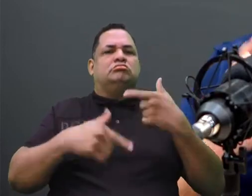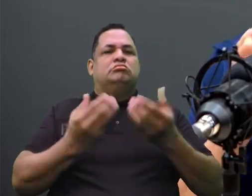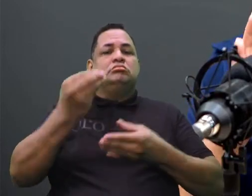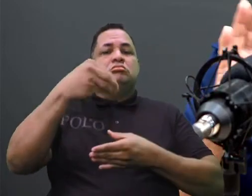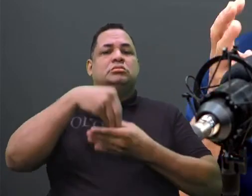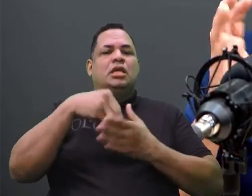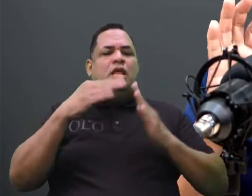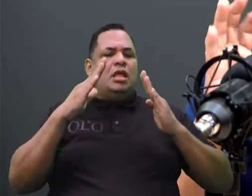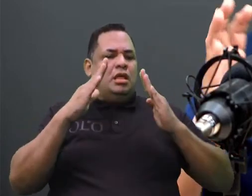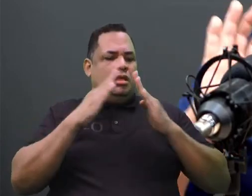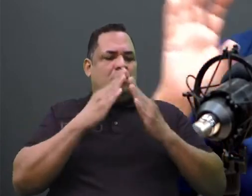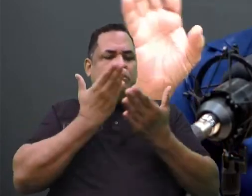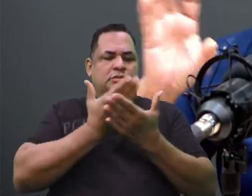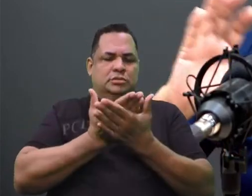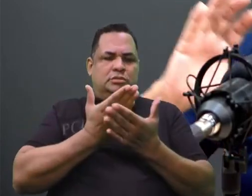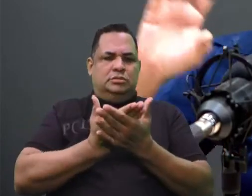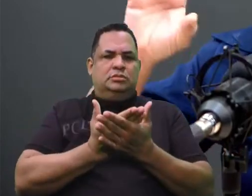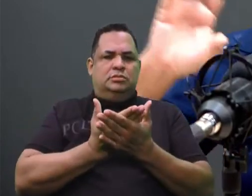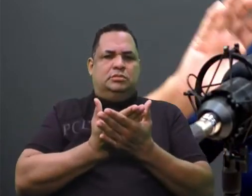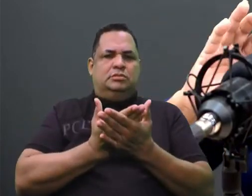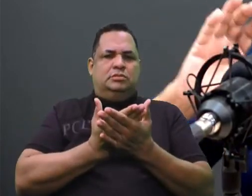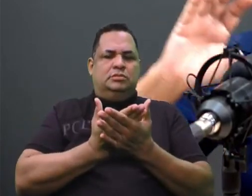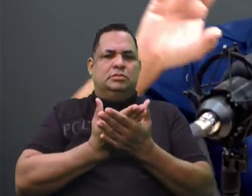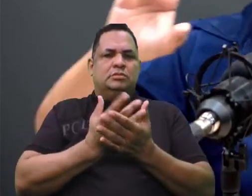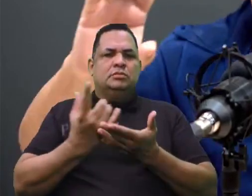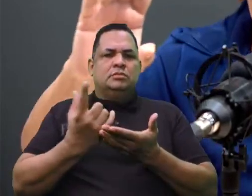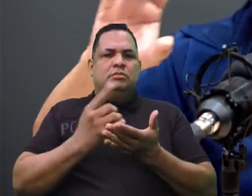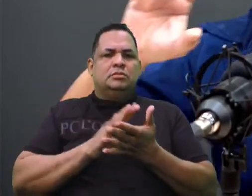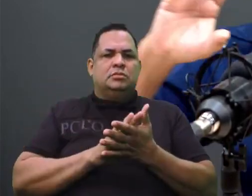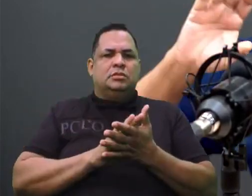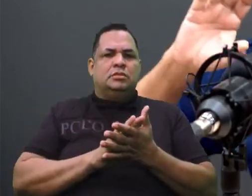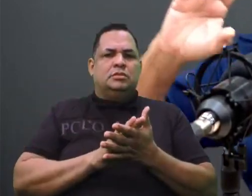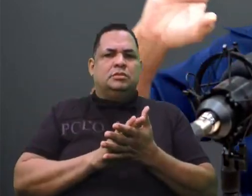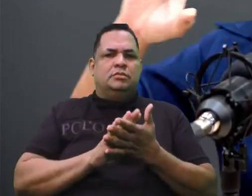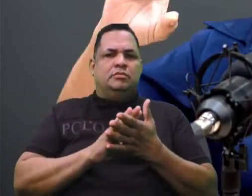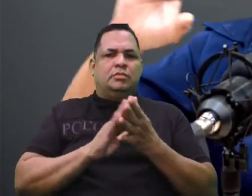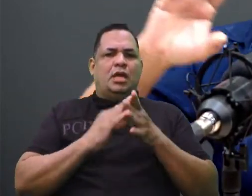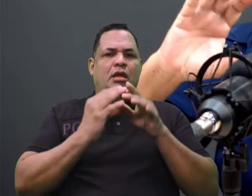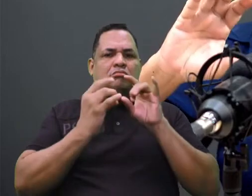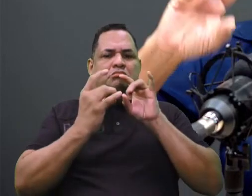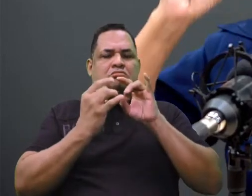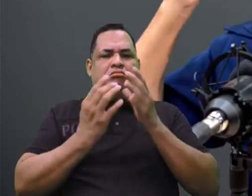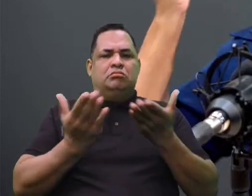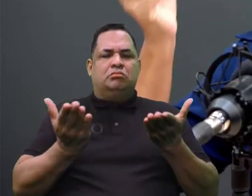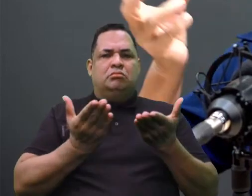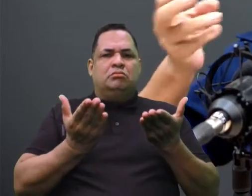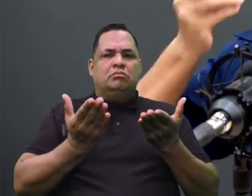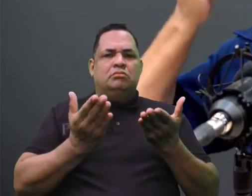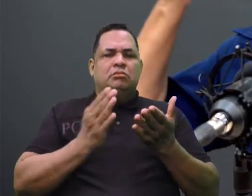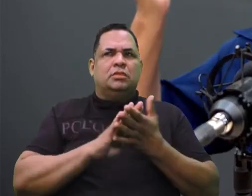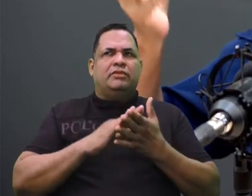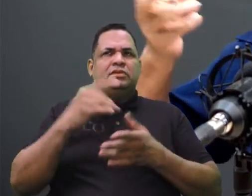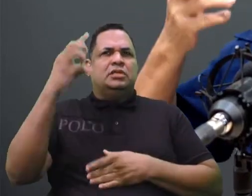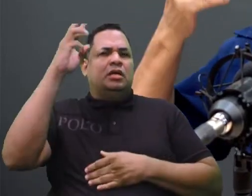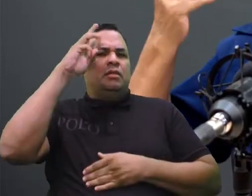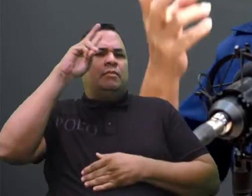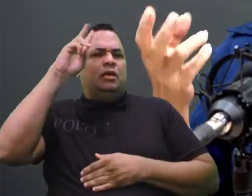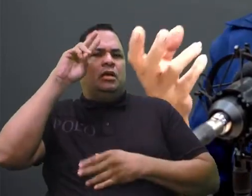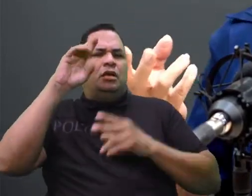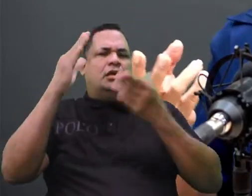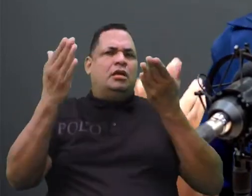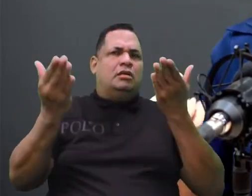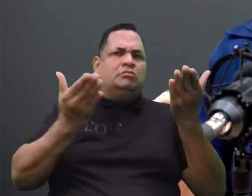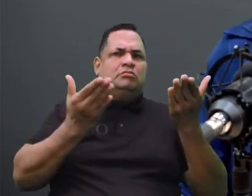antes vocês vão, eu vou ser aquele flashback, aquele que vai e volta. Sim. Porque a memória vai apurando